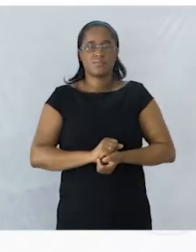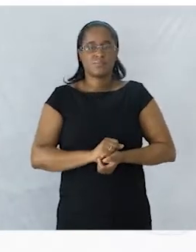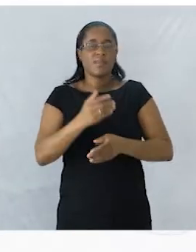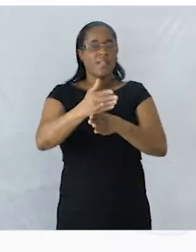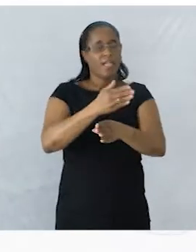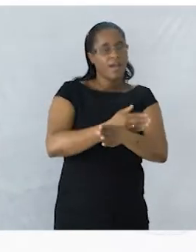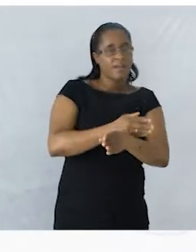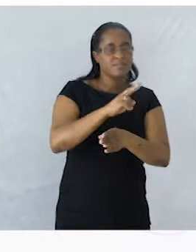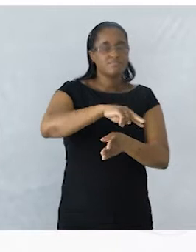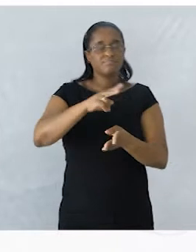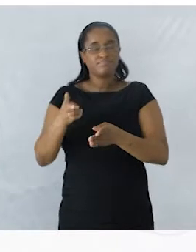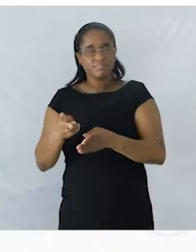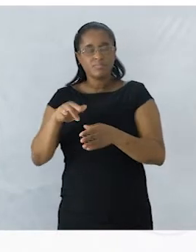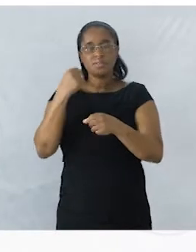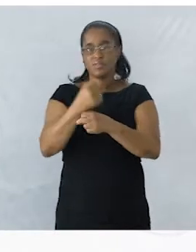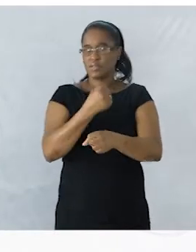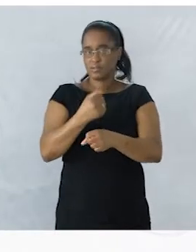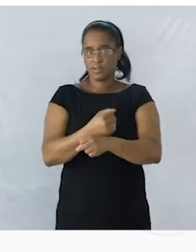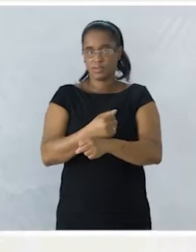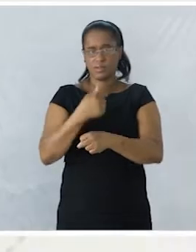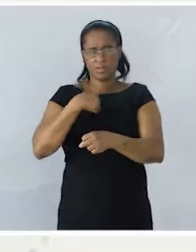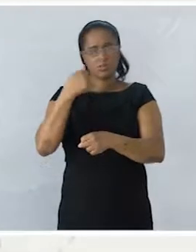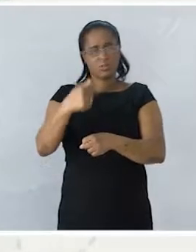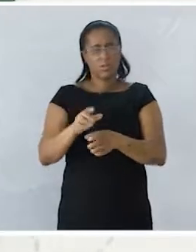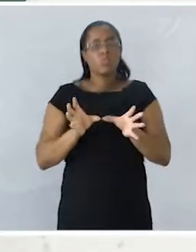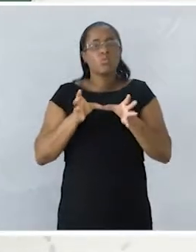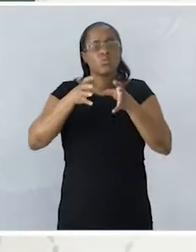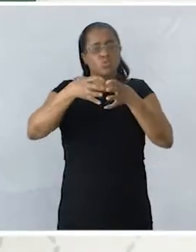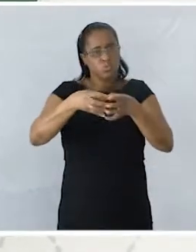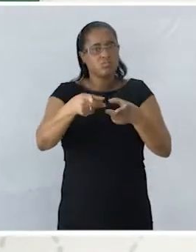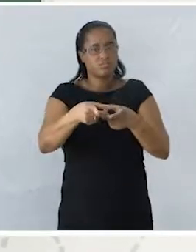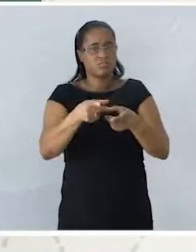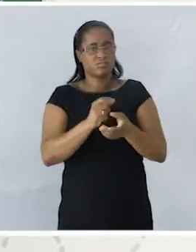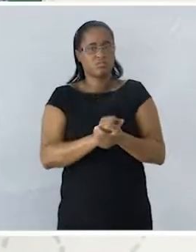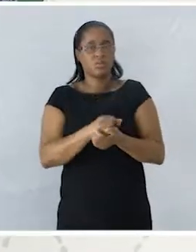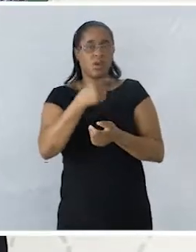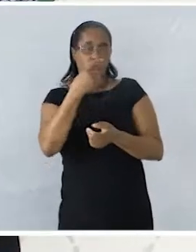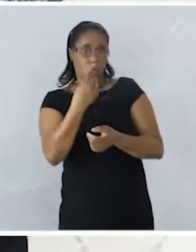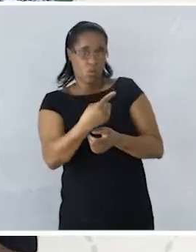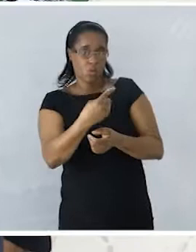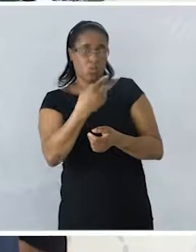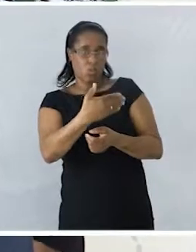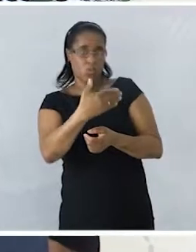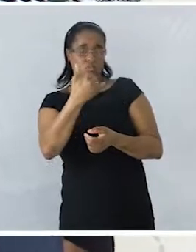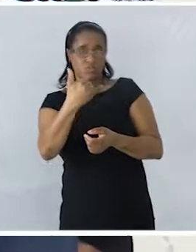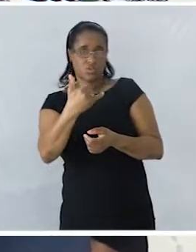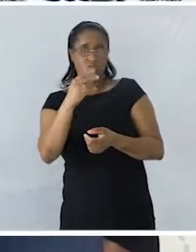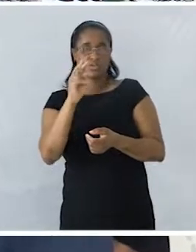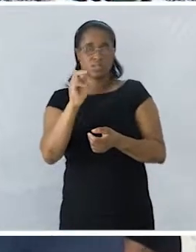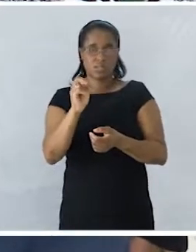Antes de passar para o exercício, eu tenho um conjunto 1, 2,